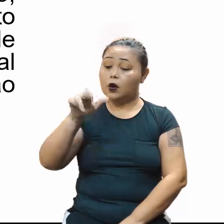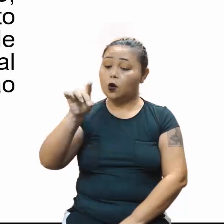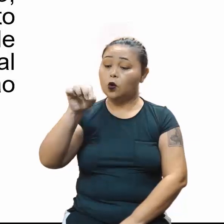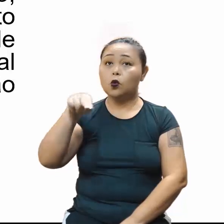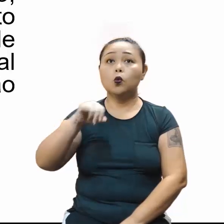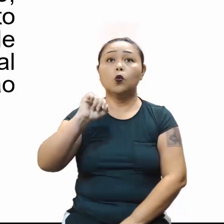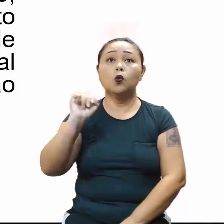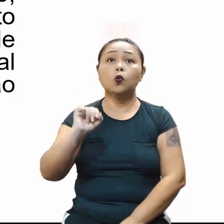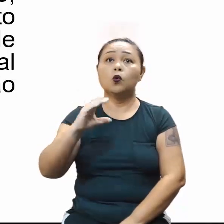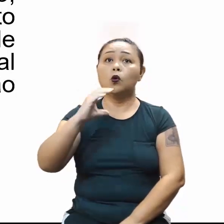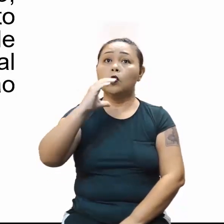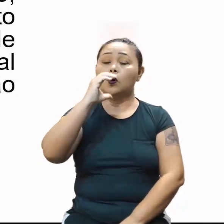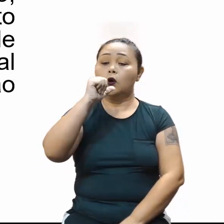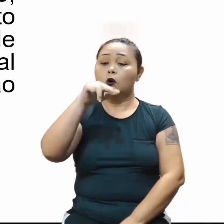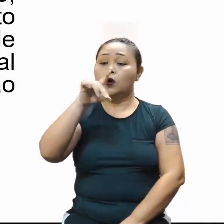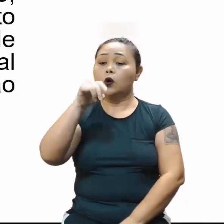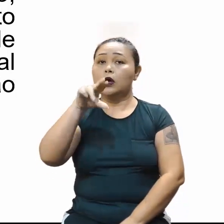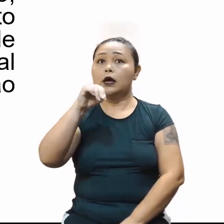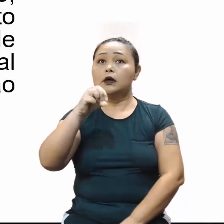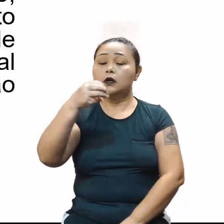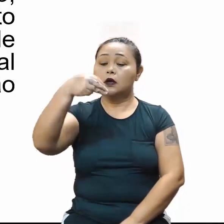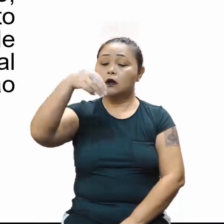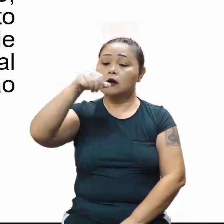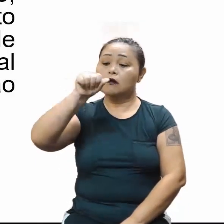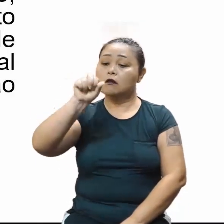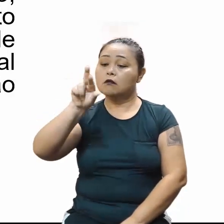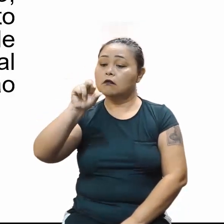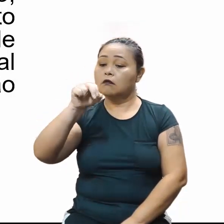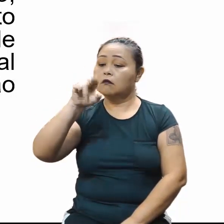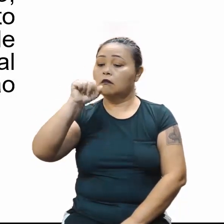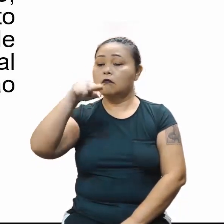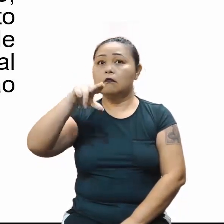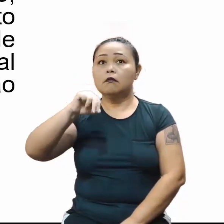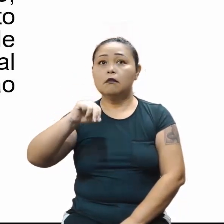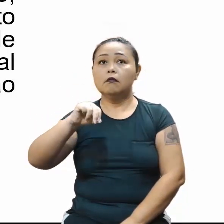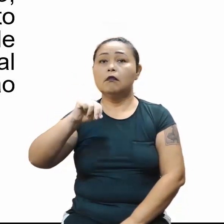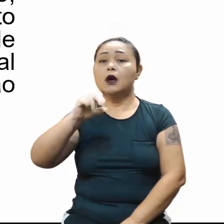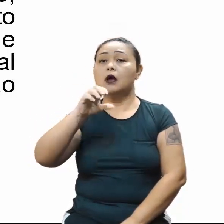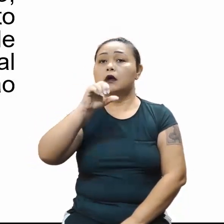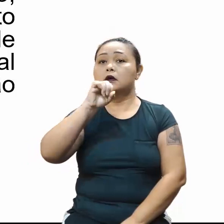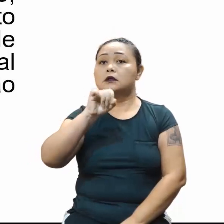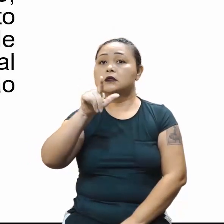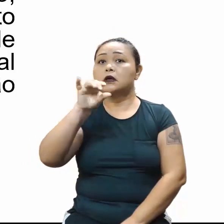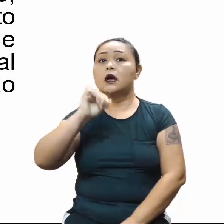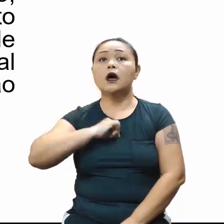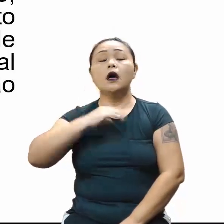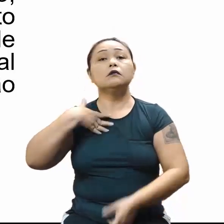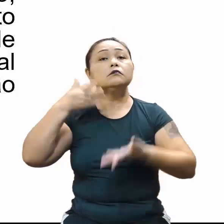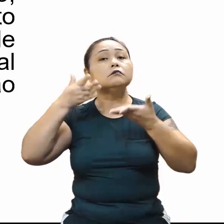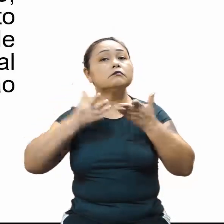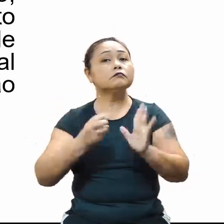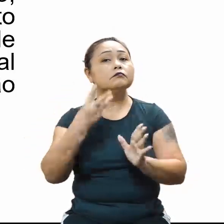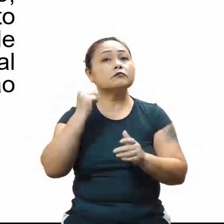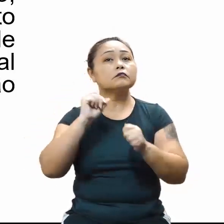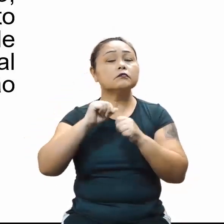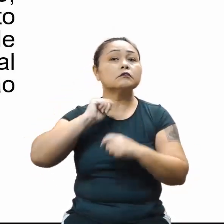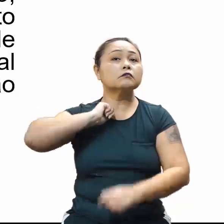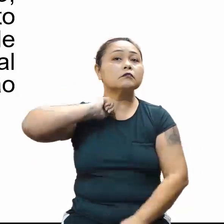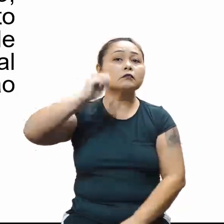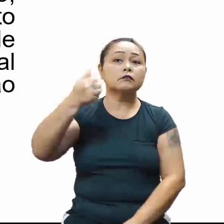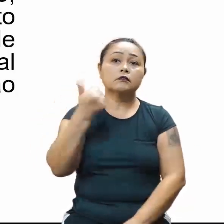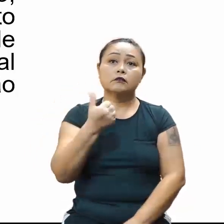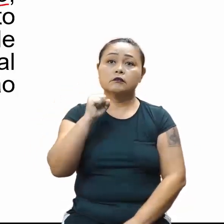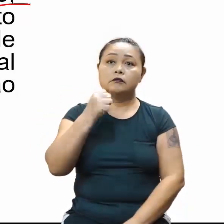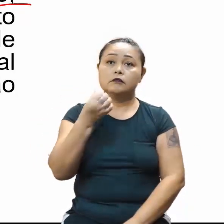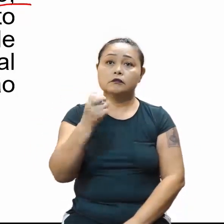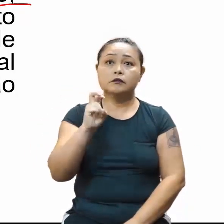Era apenas o Cândido Mariano da Silva aí. Ele nasce em 30 de abril de 1865, aonde?